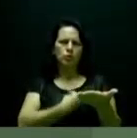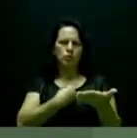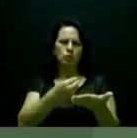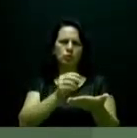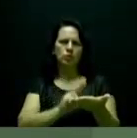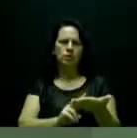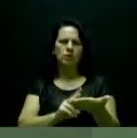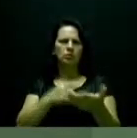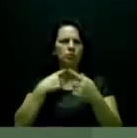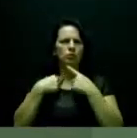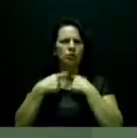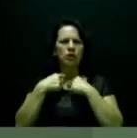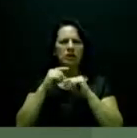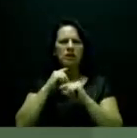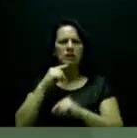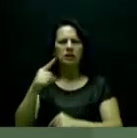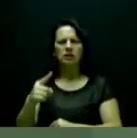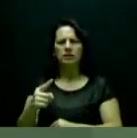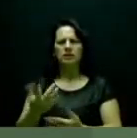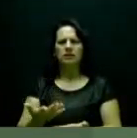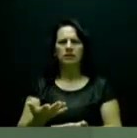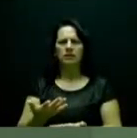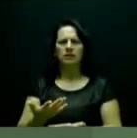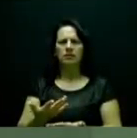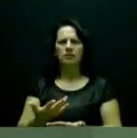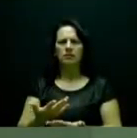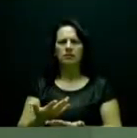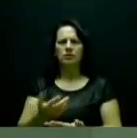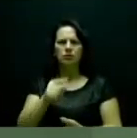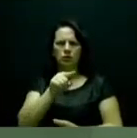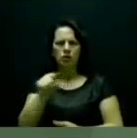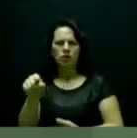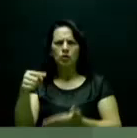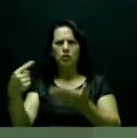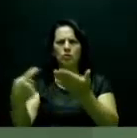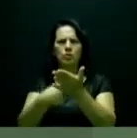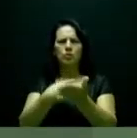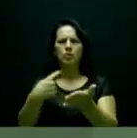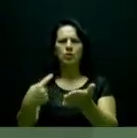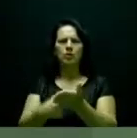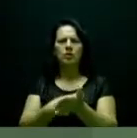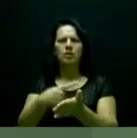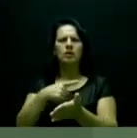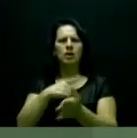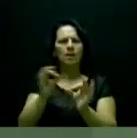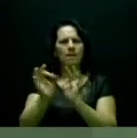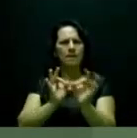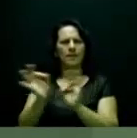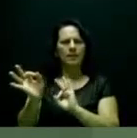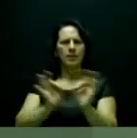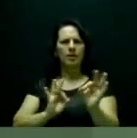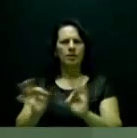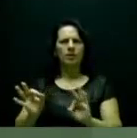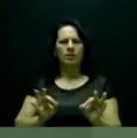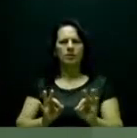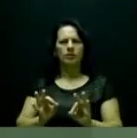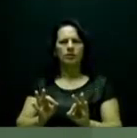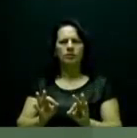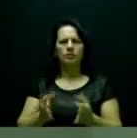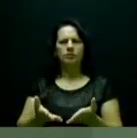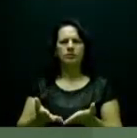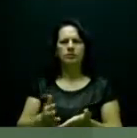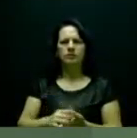Não desejo isso para absolutamente ninguém. E se vocês me perguntarem, você está preparado para isso?